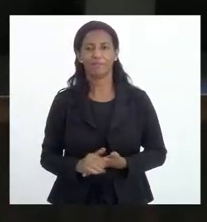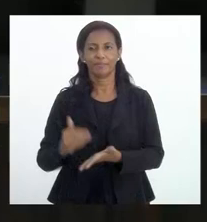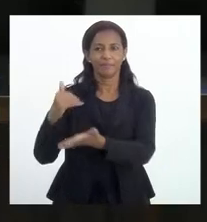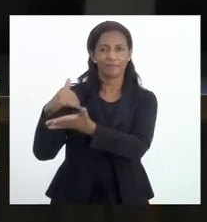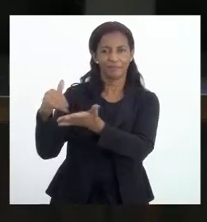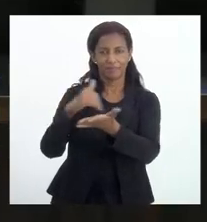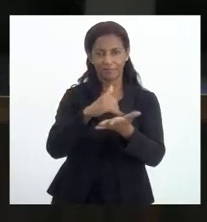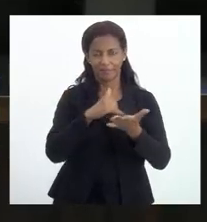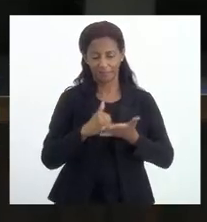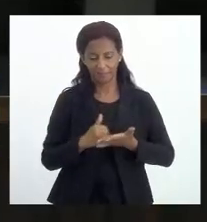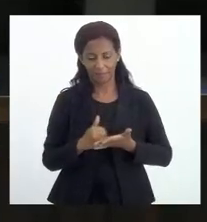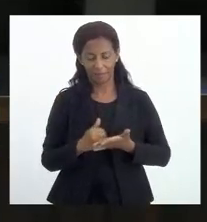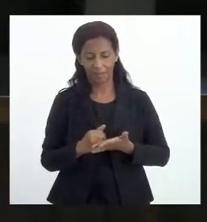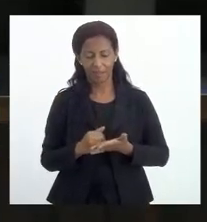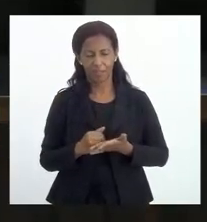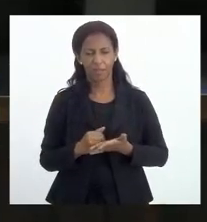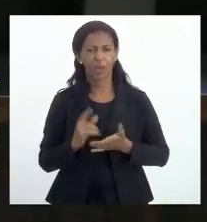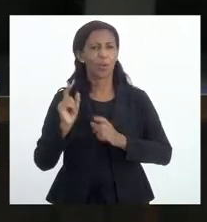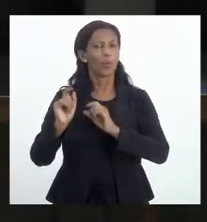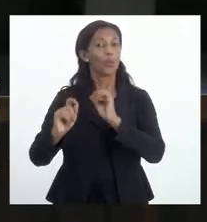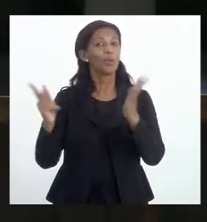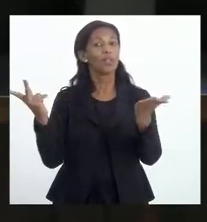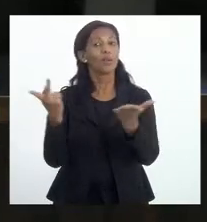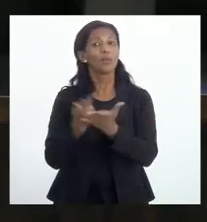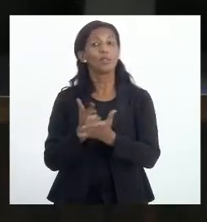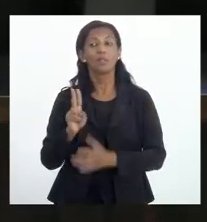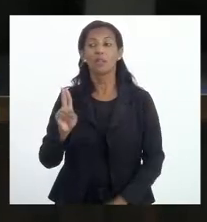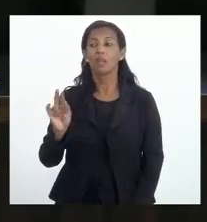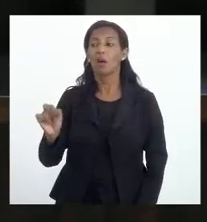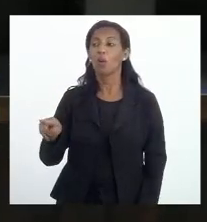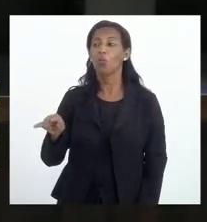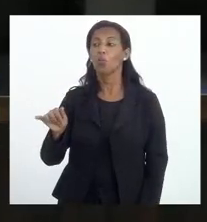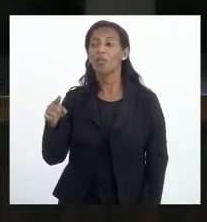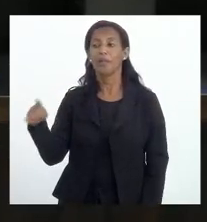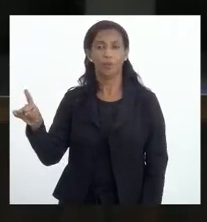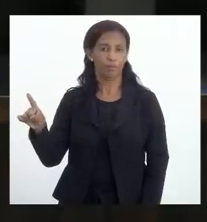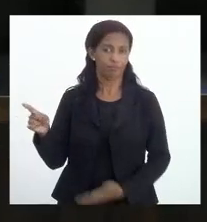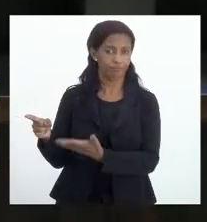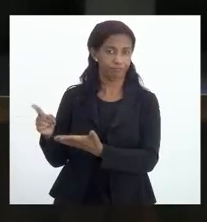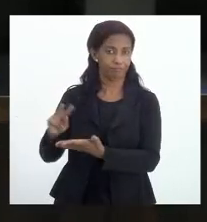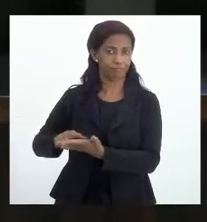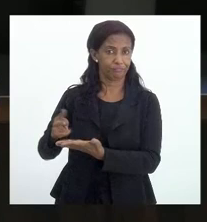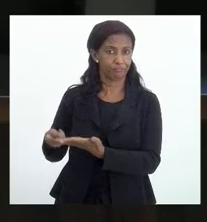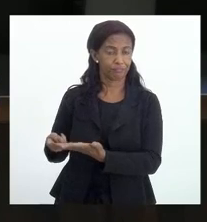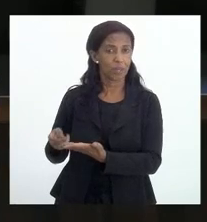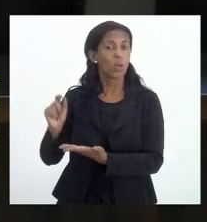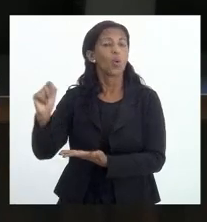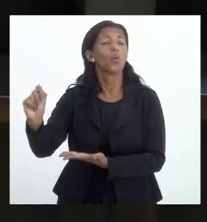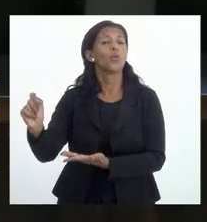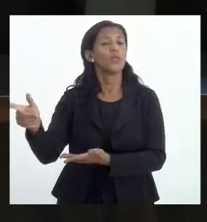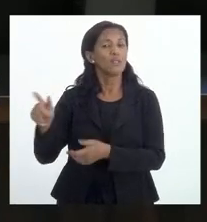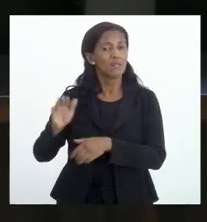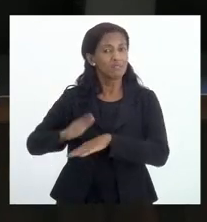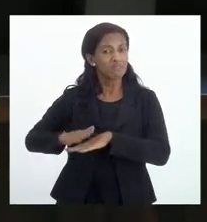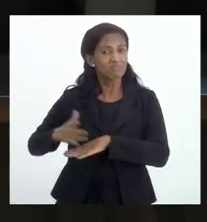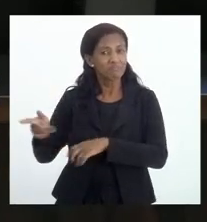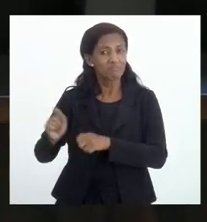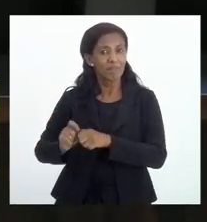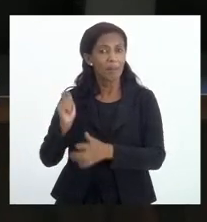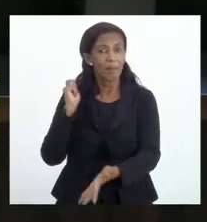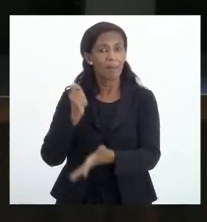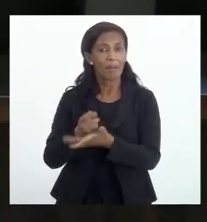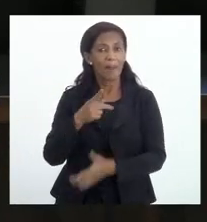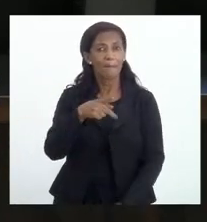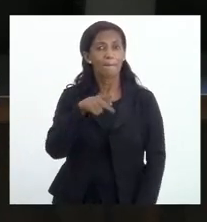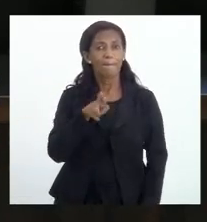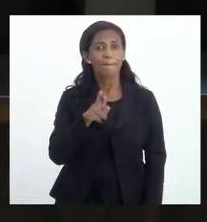secretário Zamit, o que está acontecendo agora na União, que fez essa invenção? O que que eles fazem para pagar o